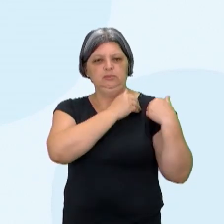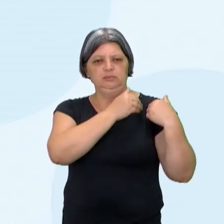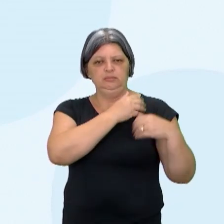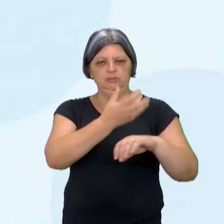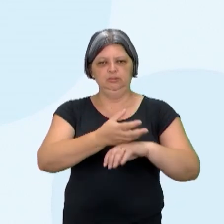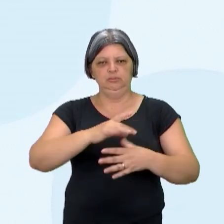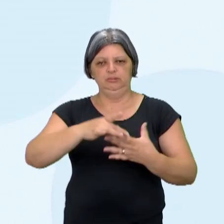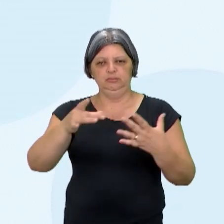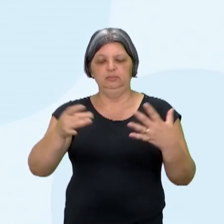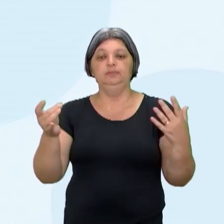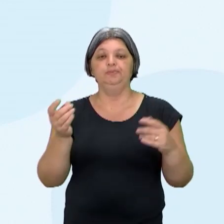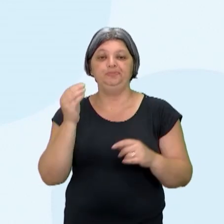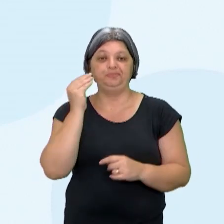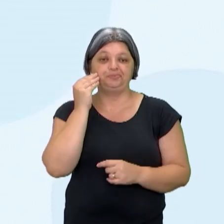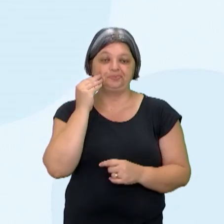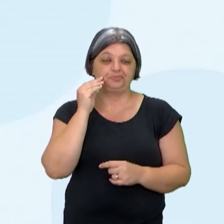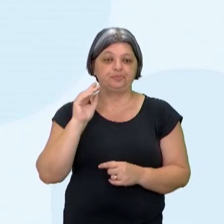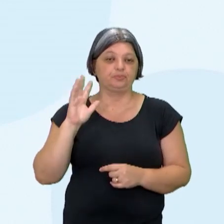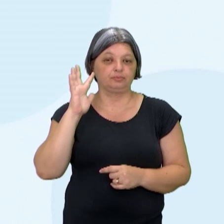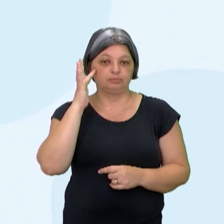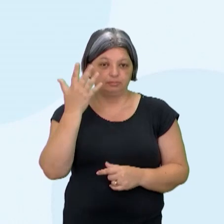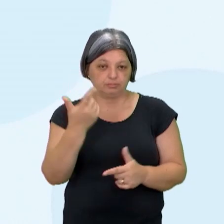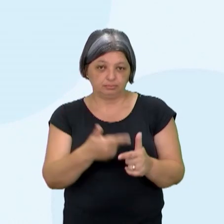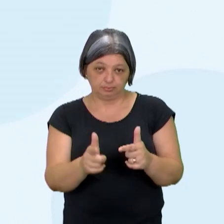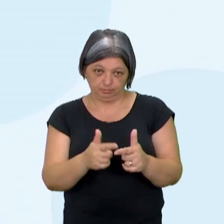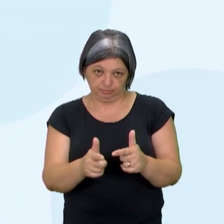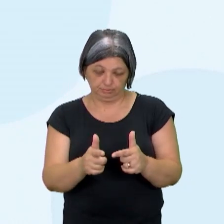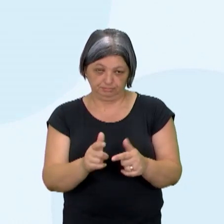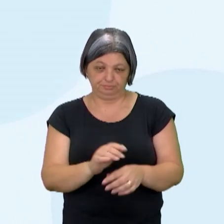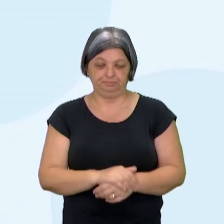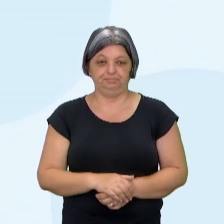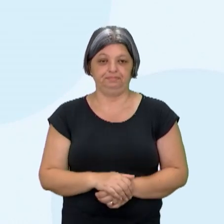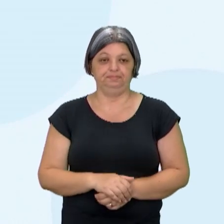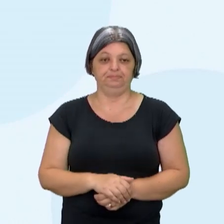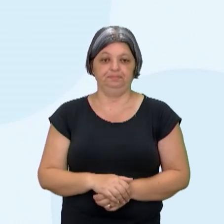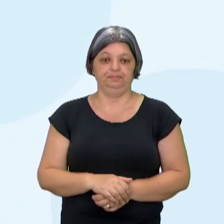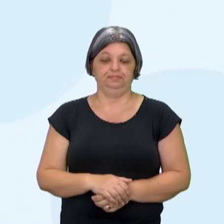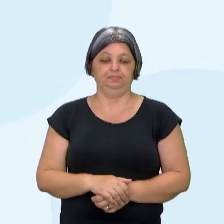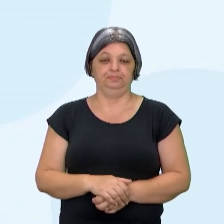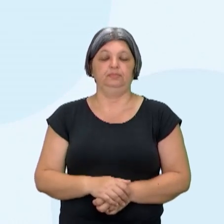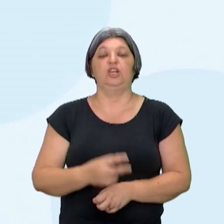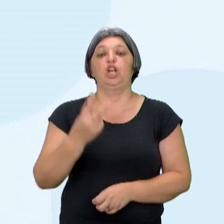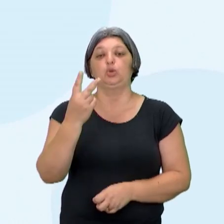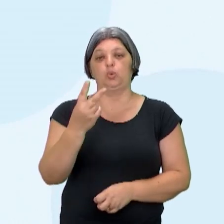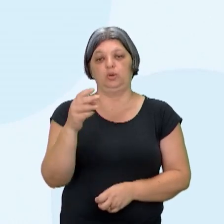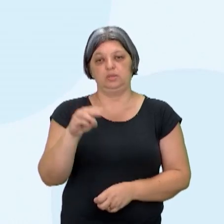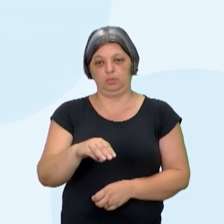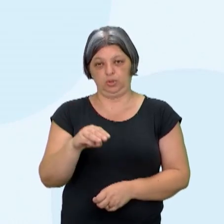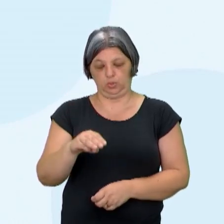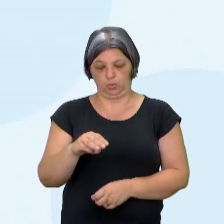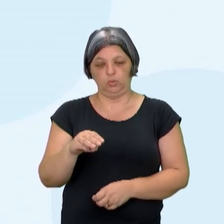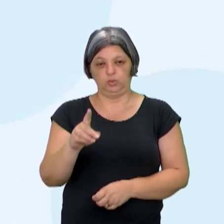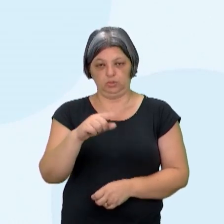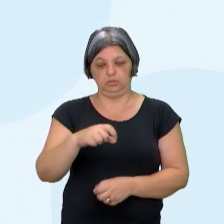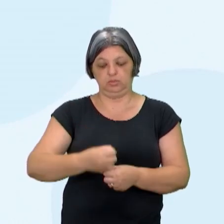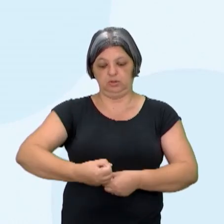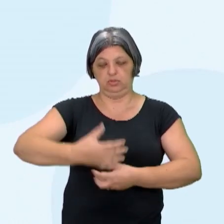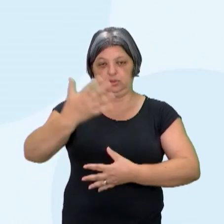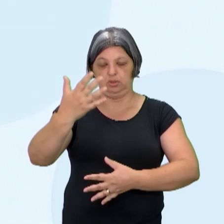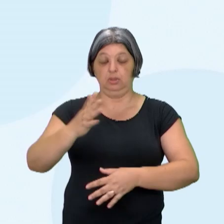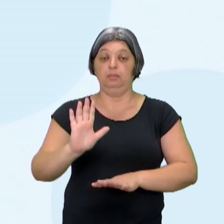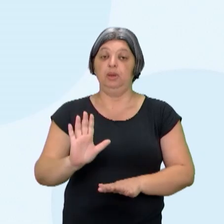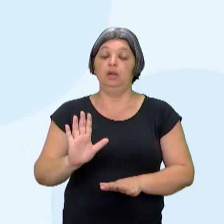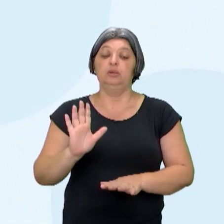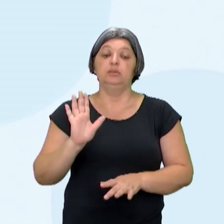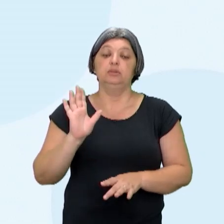tentar resolver esse problema? Certo? Eu vou dar 2 minutinhos para vocês aqui no chat, mas